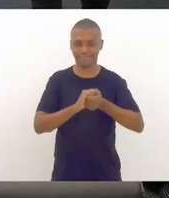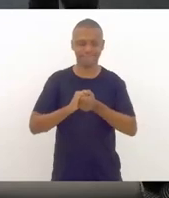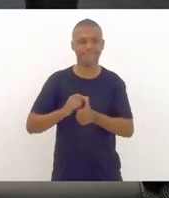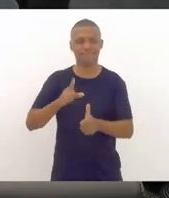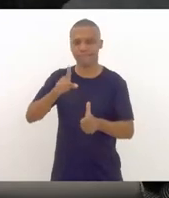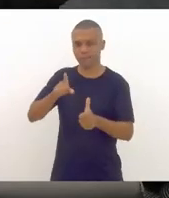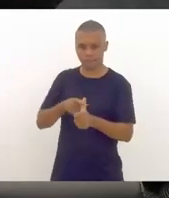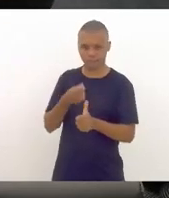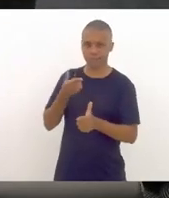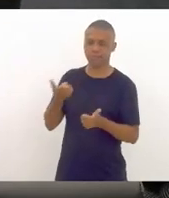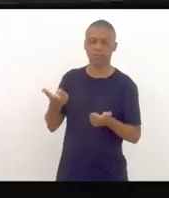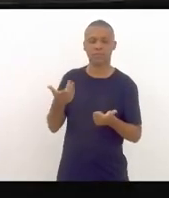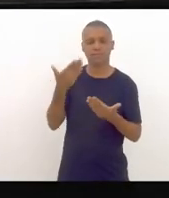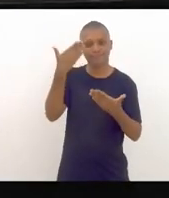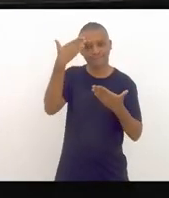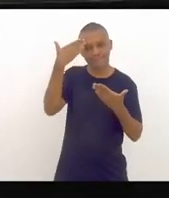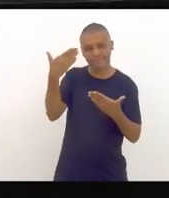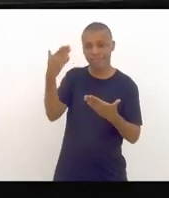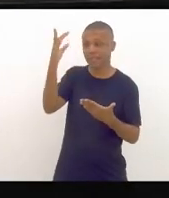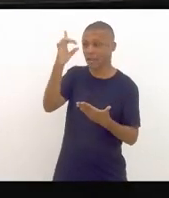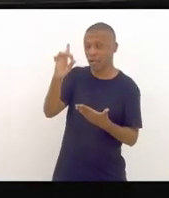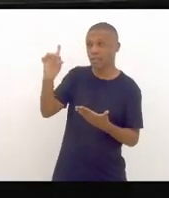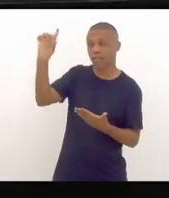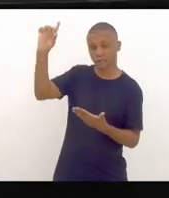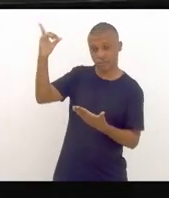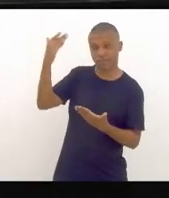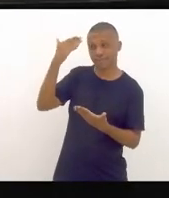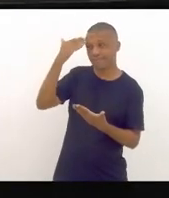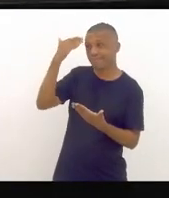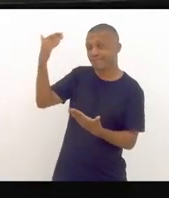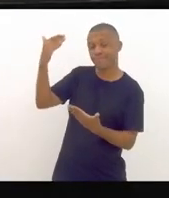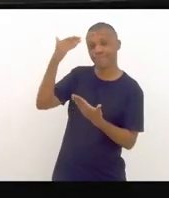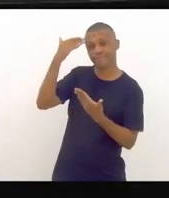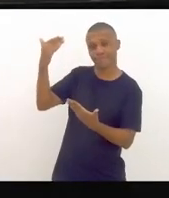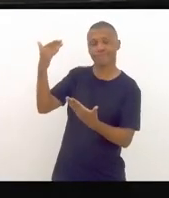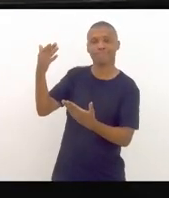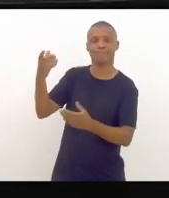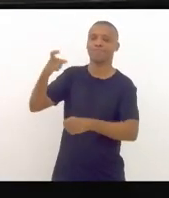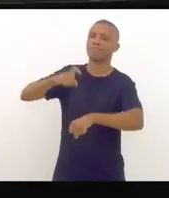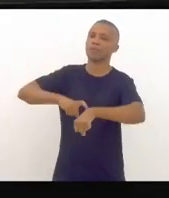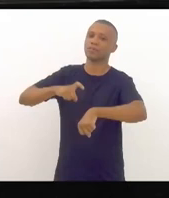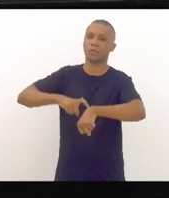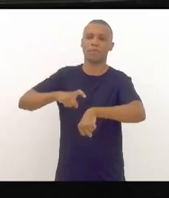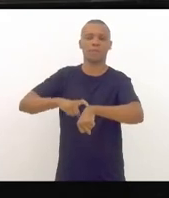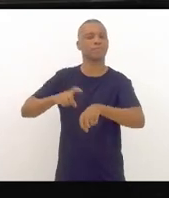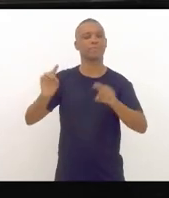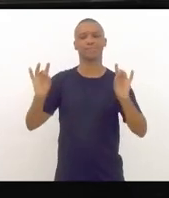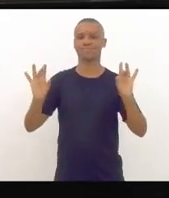Primeiramente, agradecer a Deus por esse momento tão especial